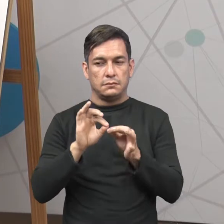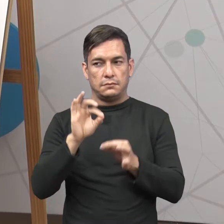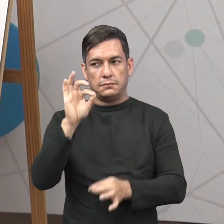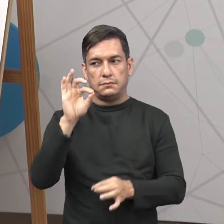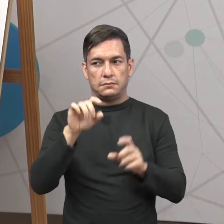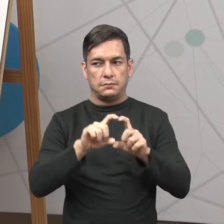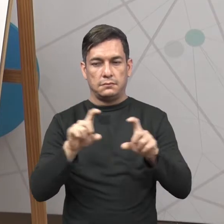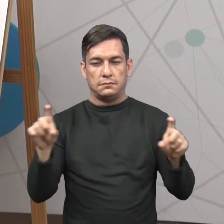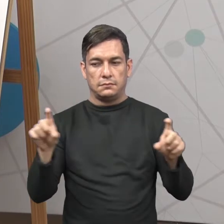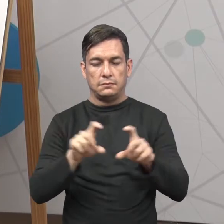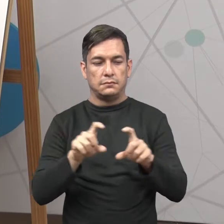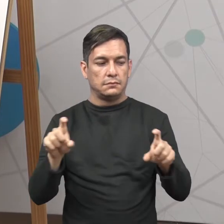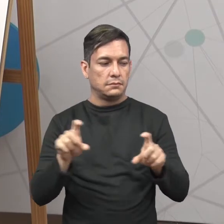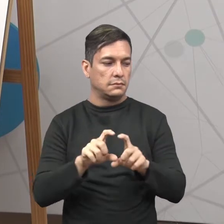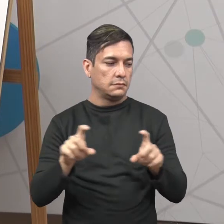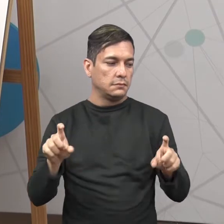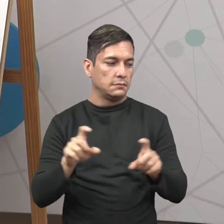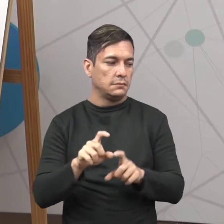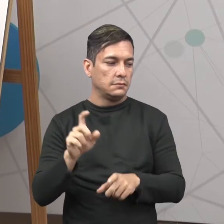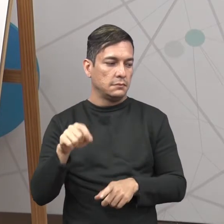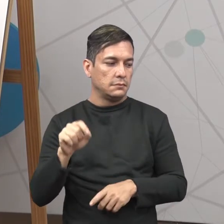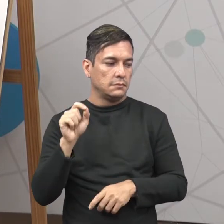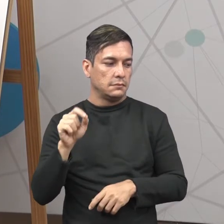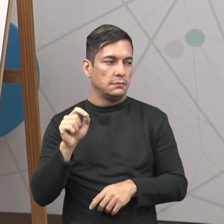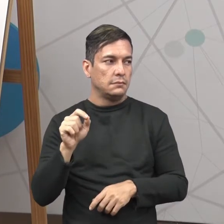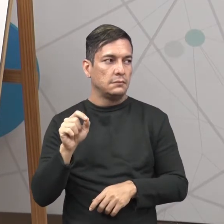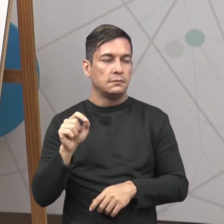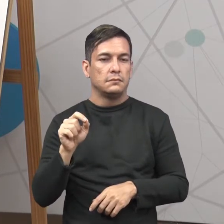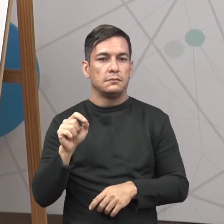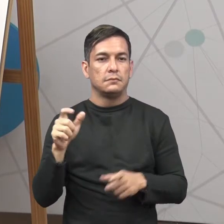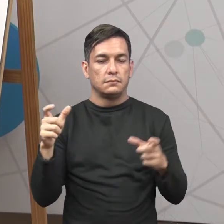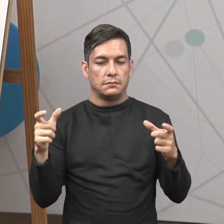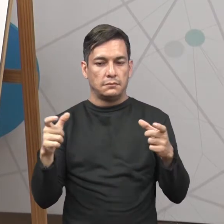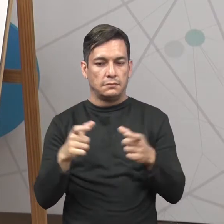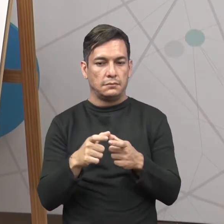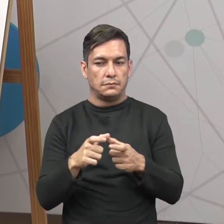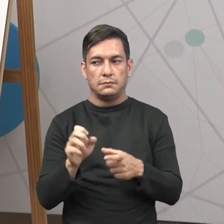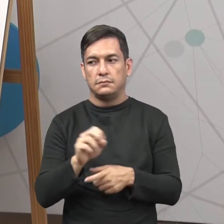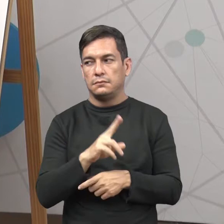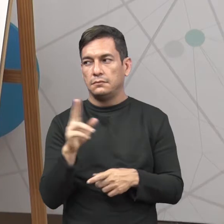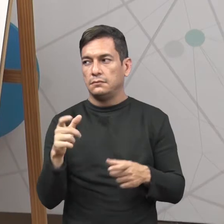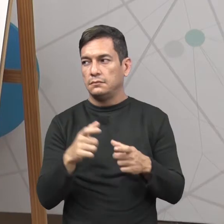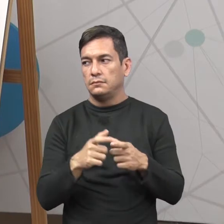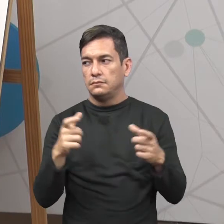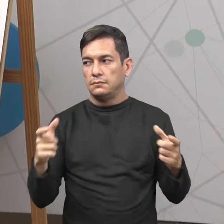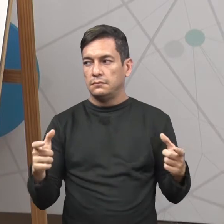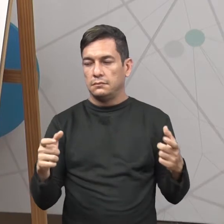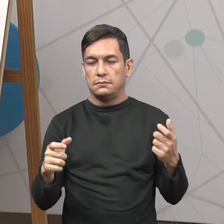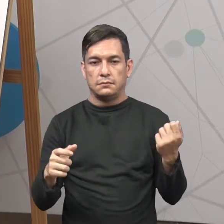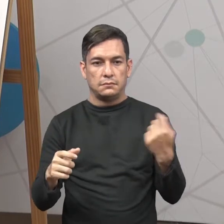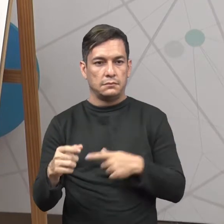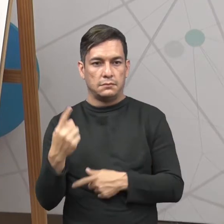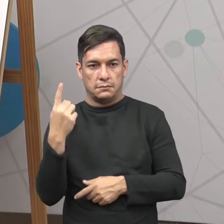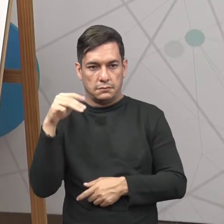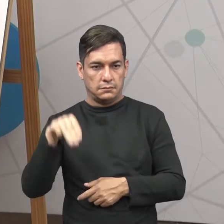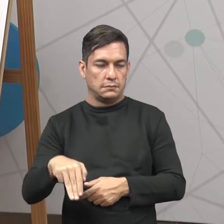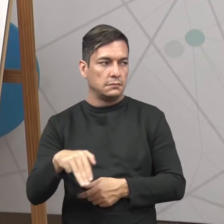dessa régua são menores ou maiores do que 1